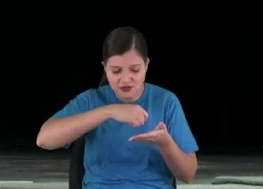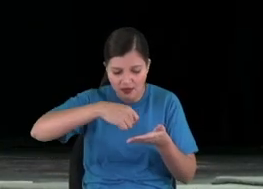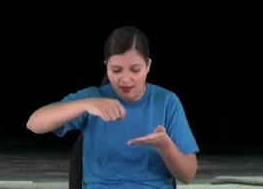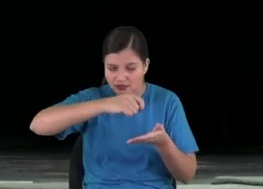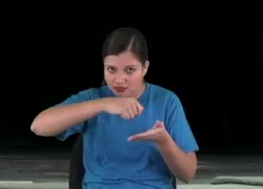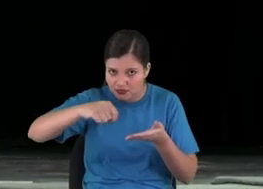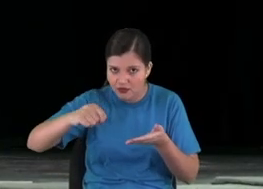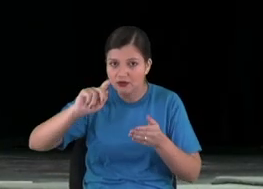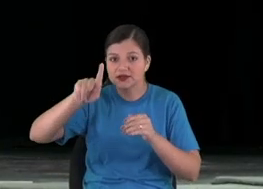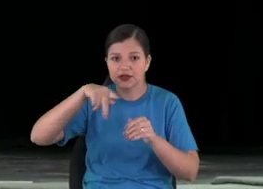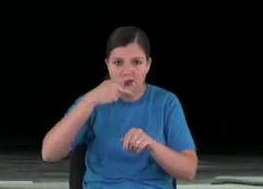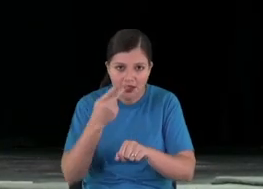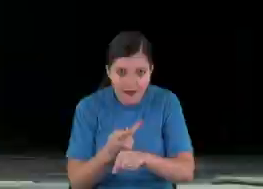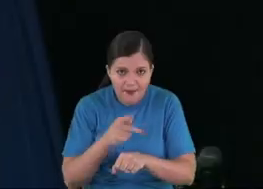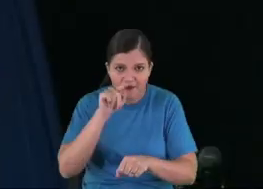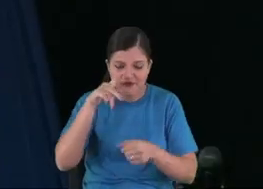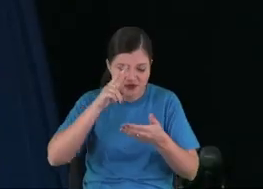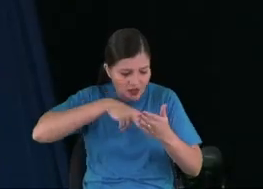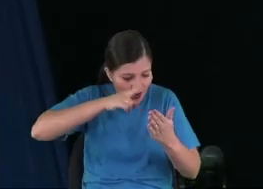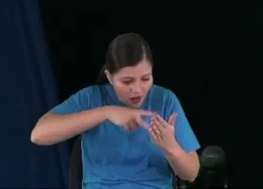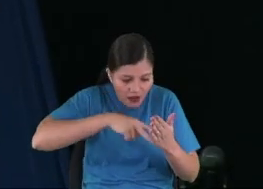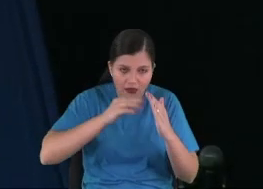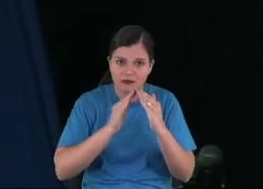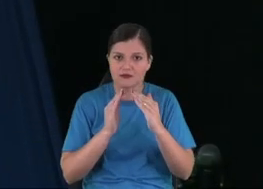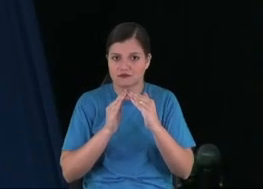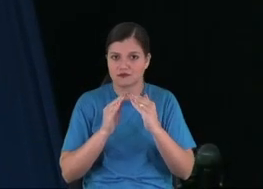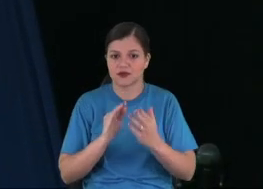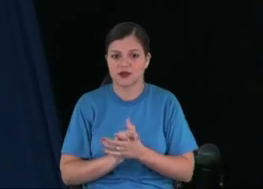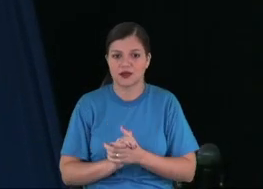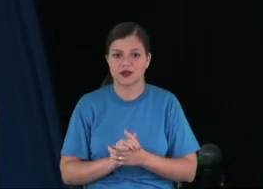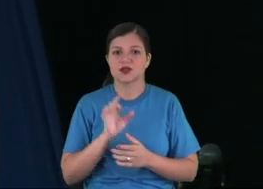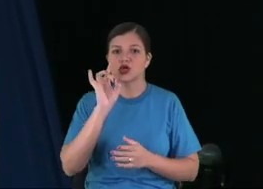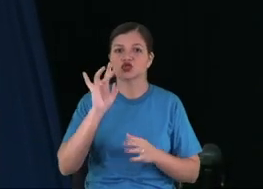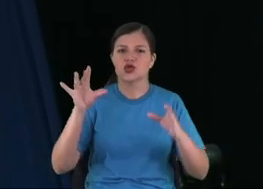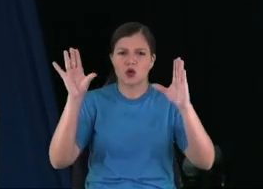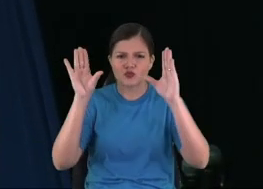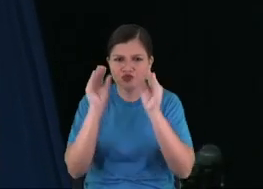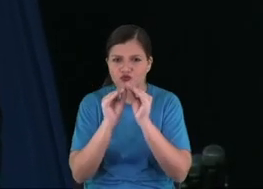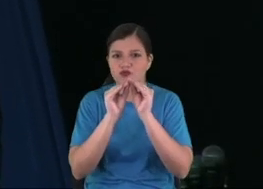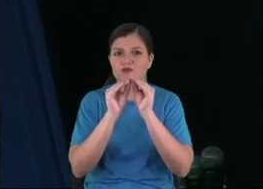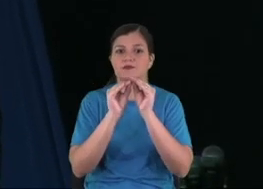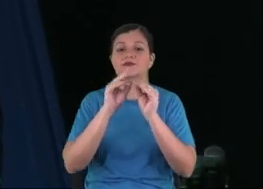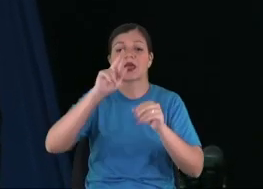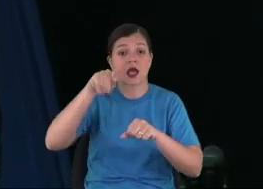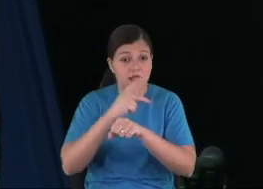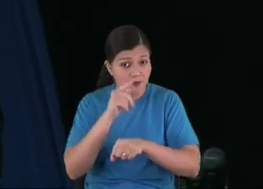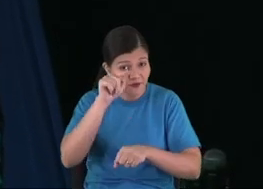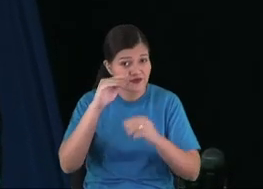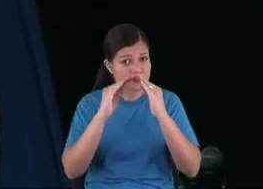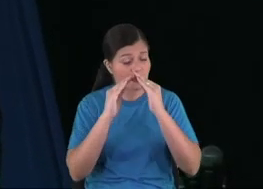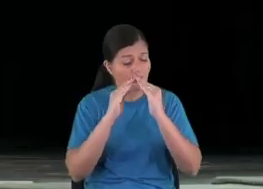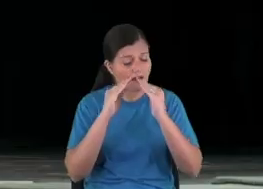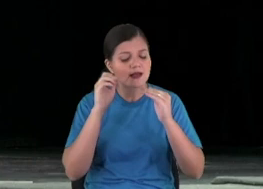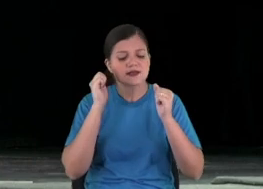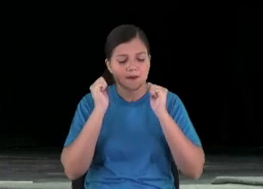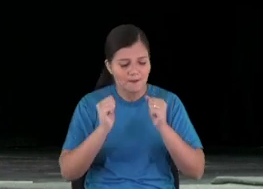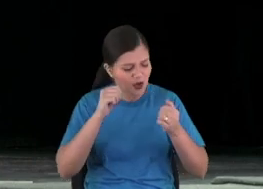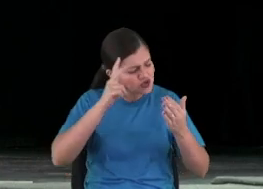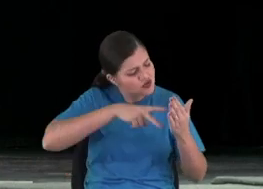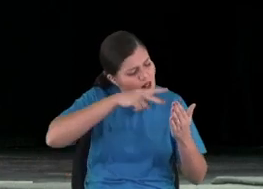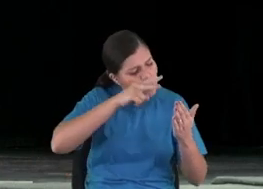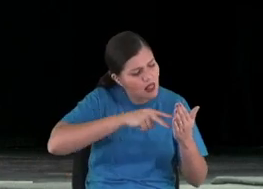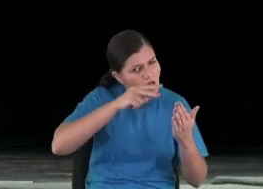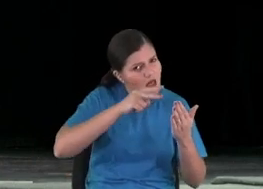Vou parafrasear, né? Dar o resumo do versículo, Aí depois você em casa, você pode olhar o versículo